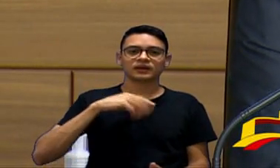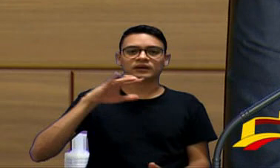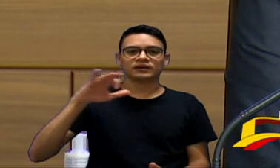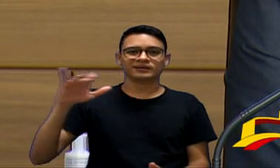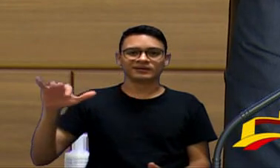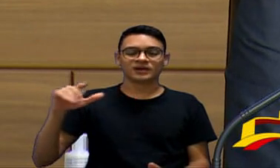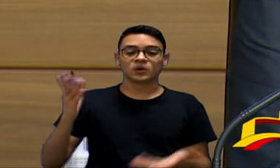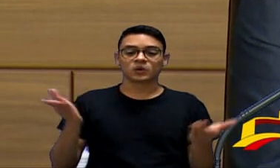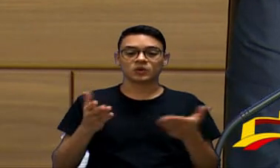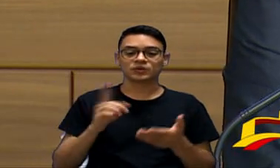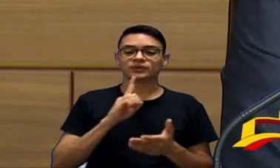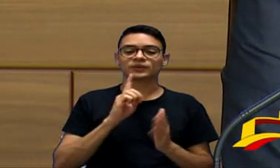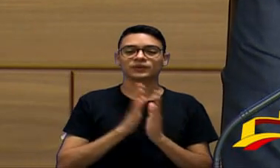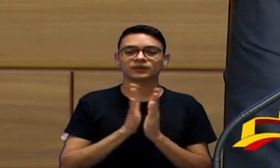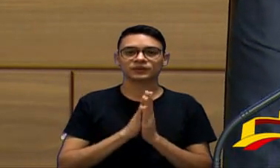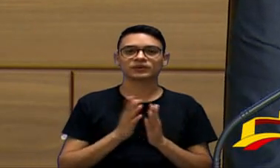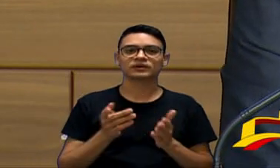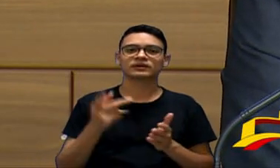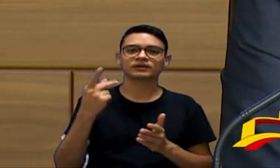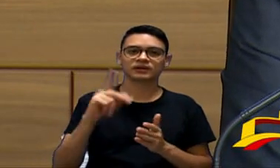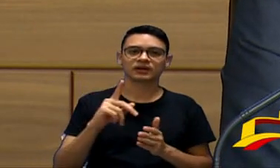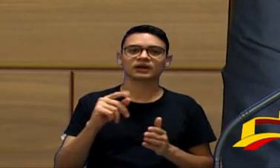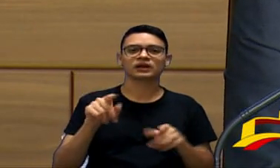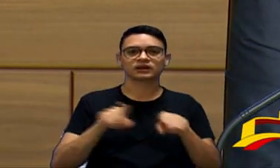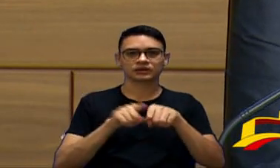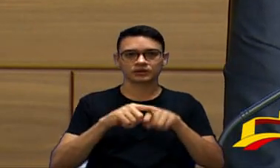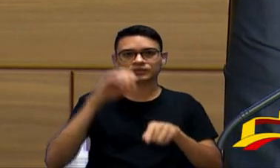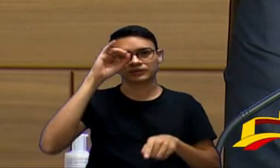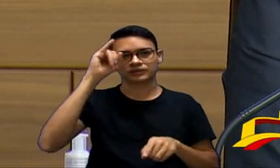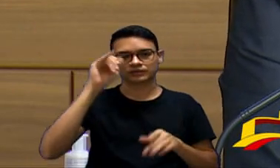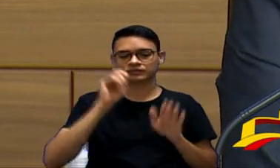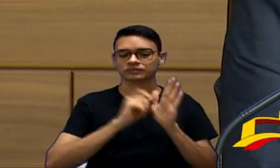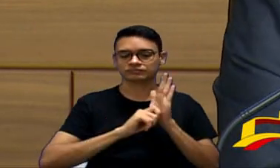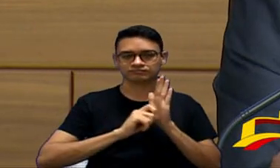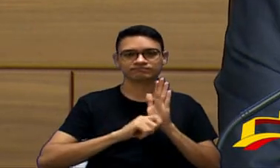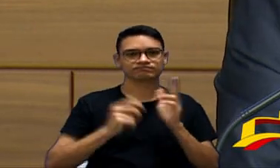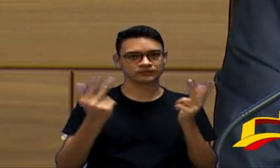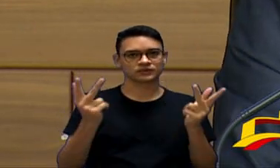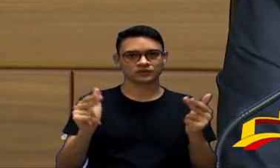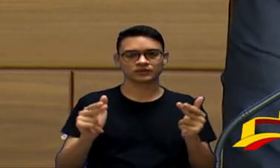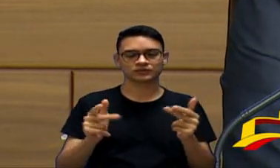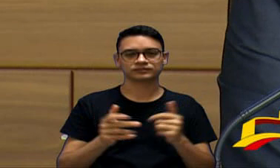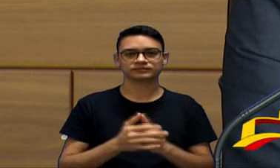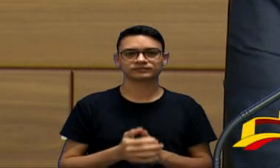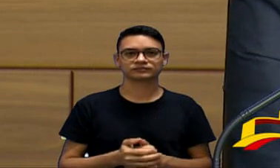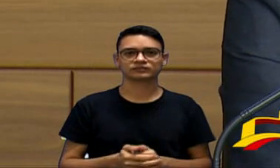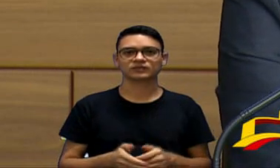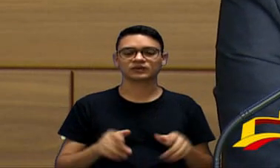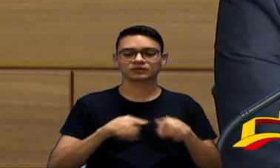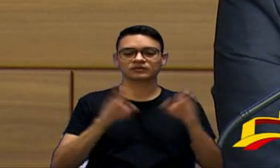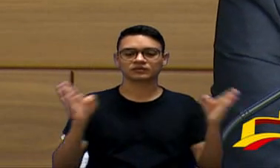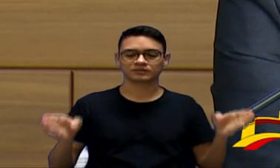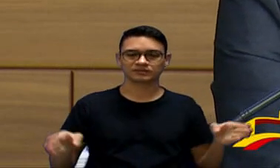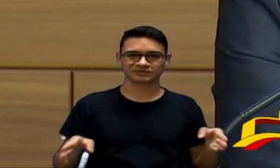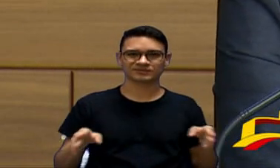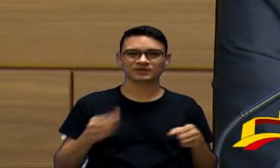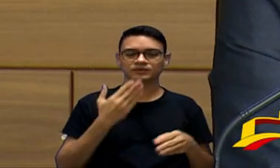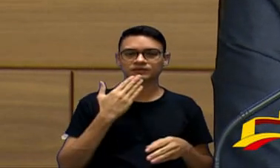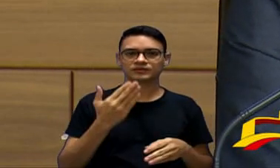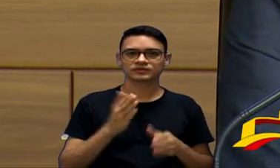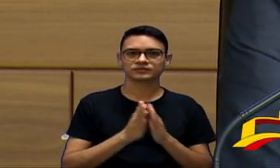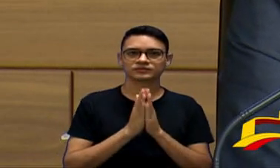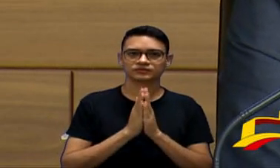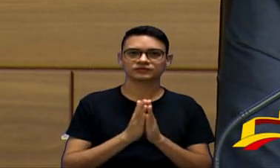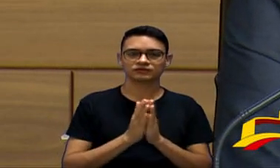no dia de hoje, também assinado pelo nobre vereador João Donizete Silvestre. Voto de congratulações ao